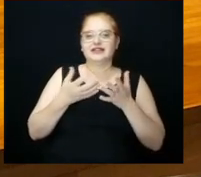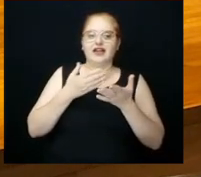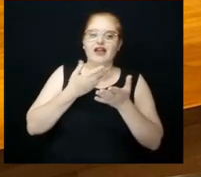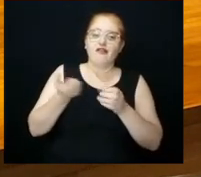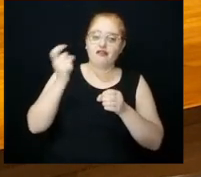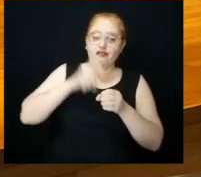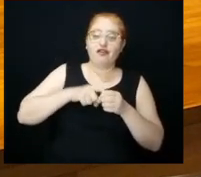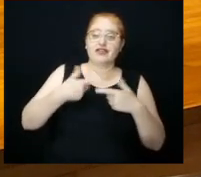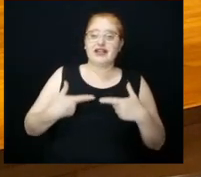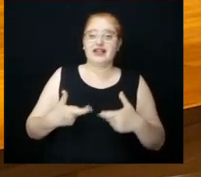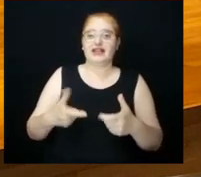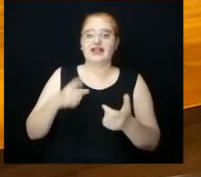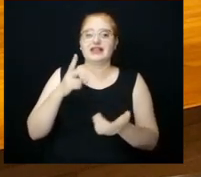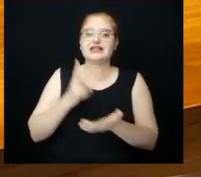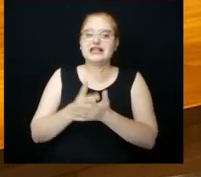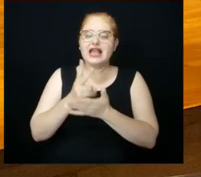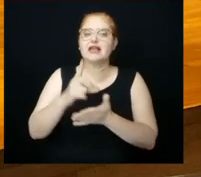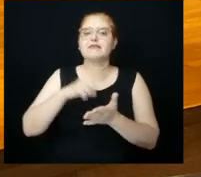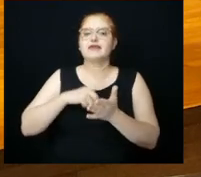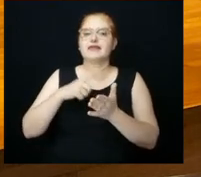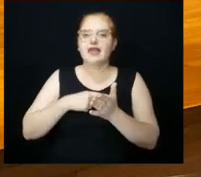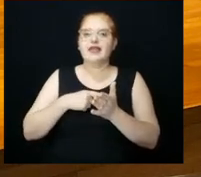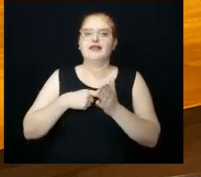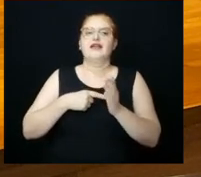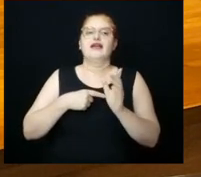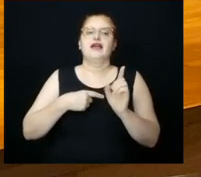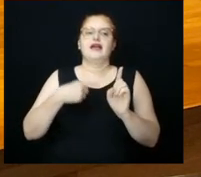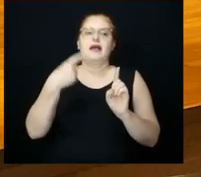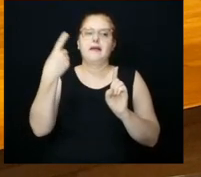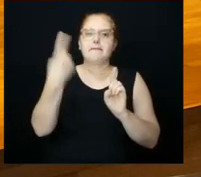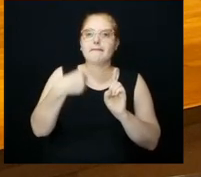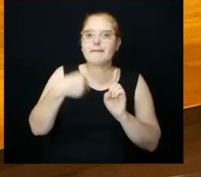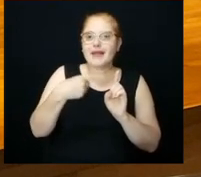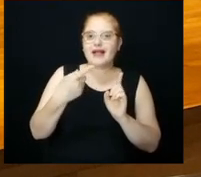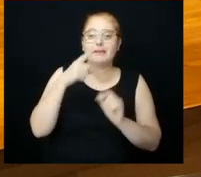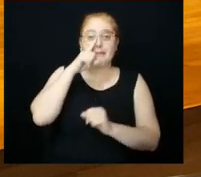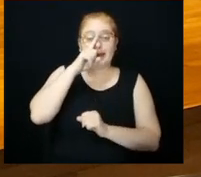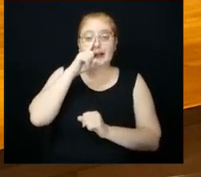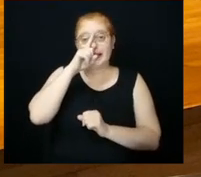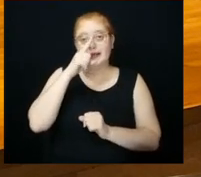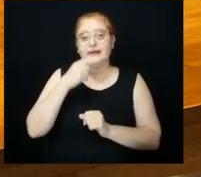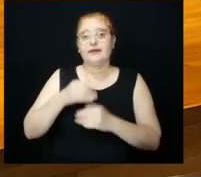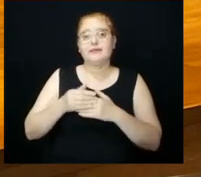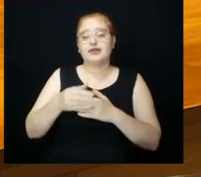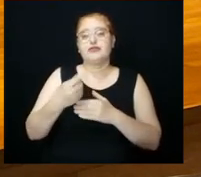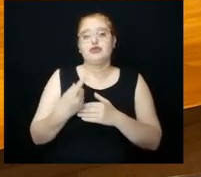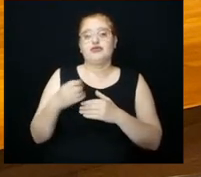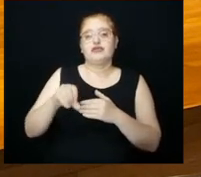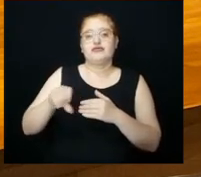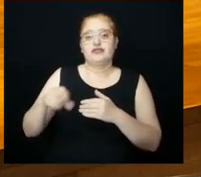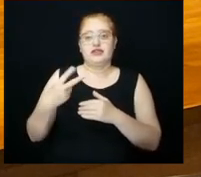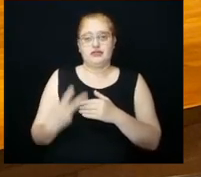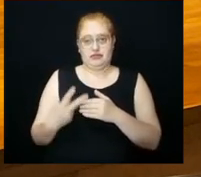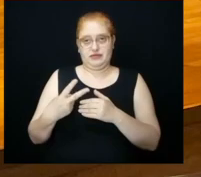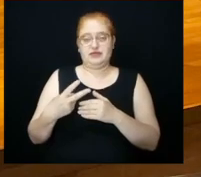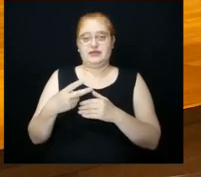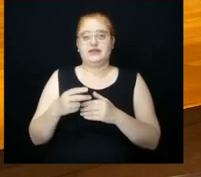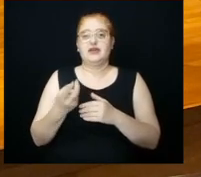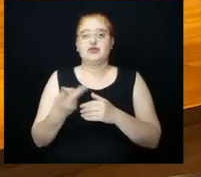dos anos. Então, há sempre uma ameaça, né, a partir de 92. E atualmente é o segundo maior partido político do